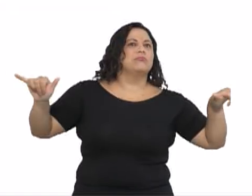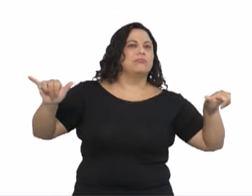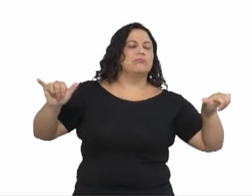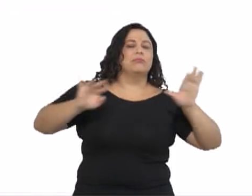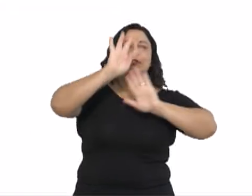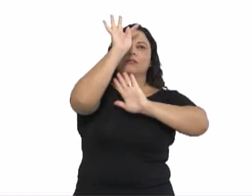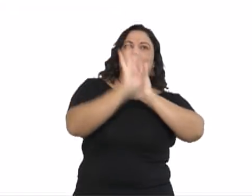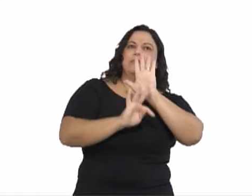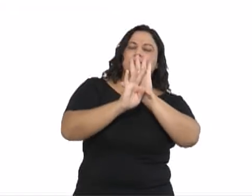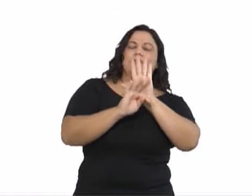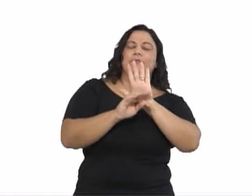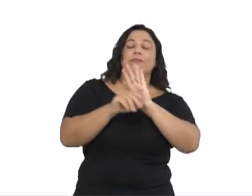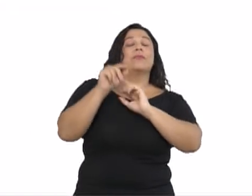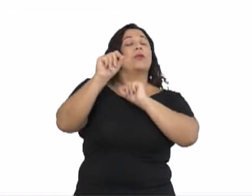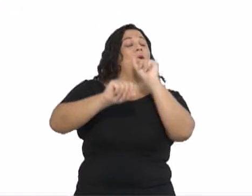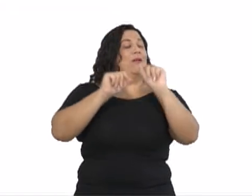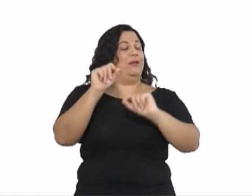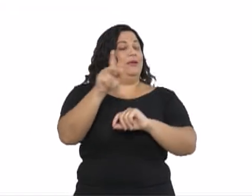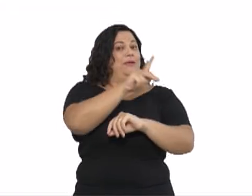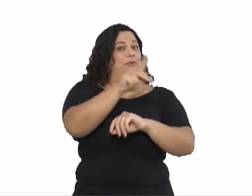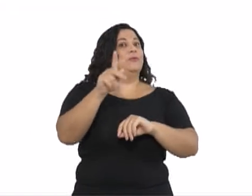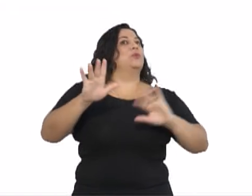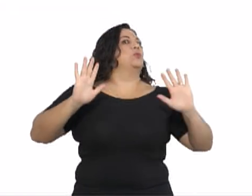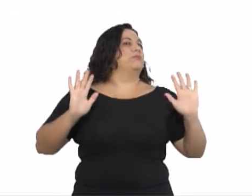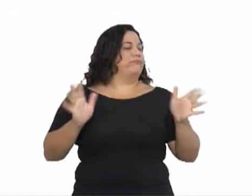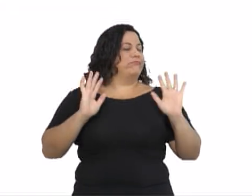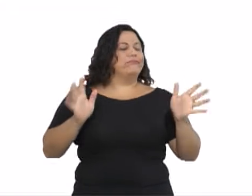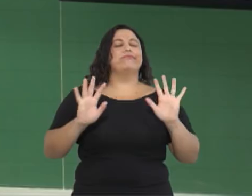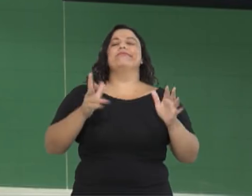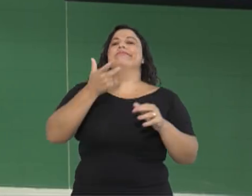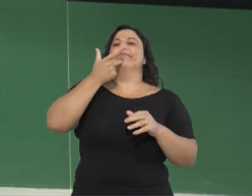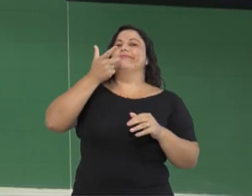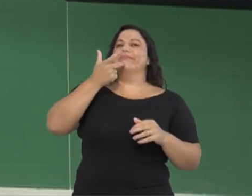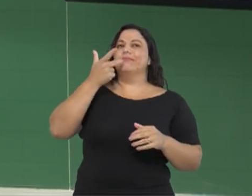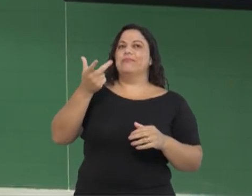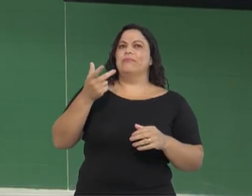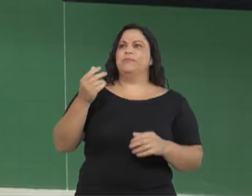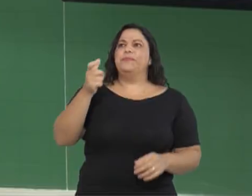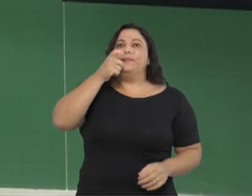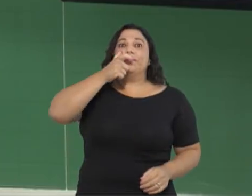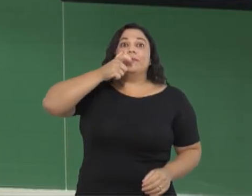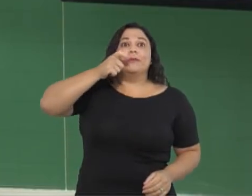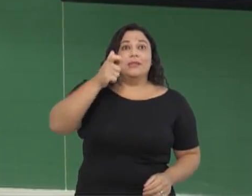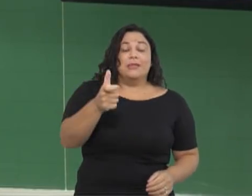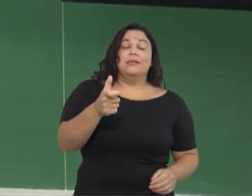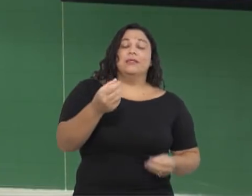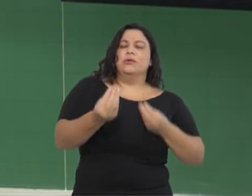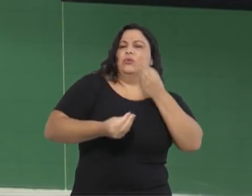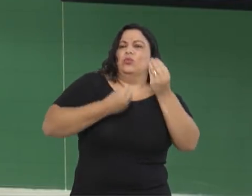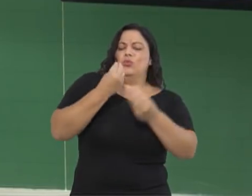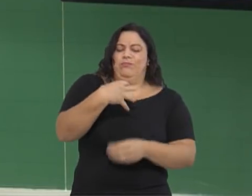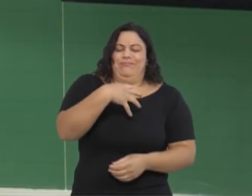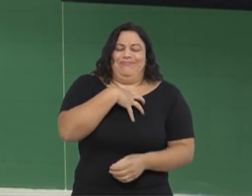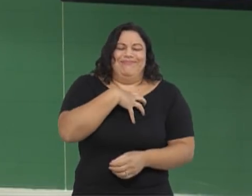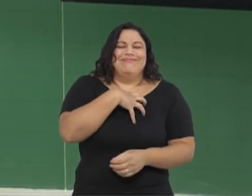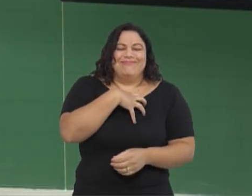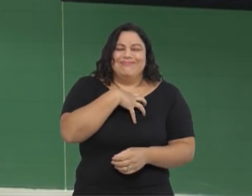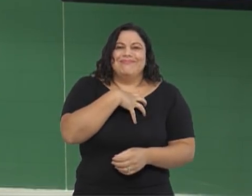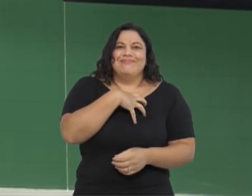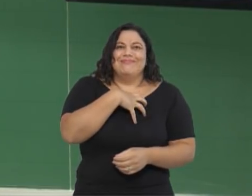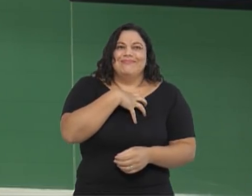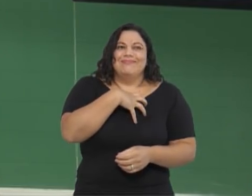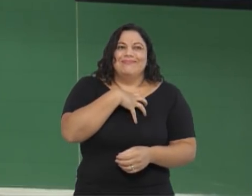teacher tinha acabado de falar, né? É interessante que vocês escrevam como vocês se sentem nesse